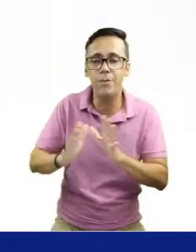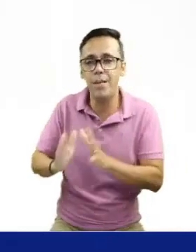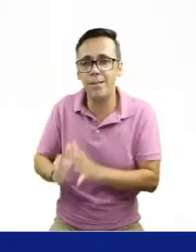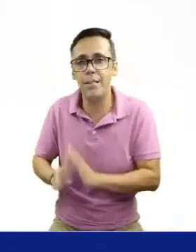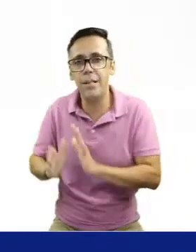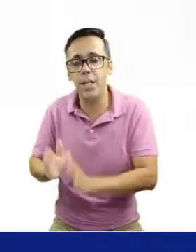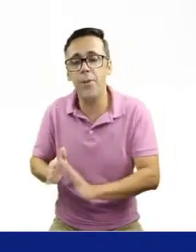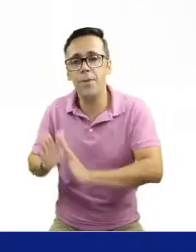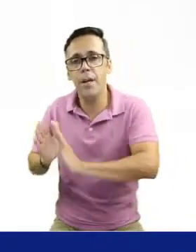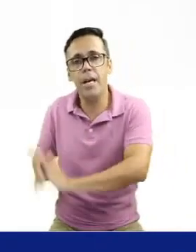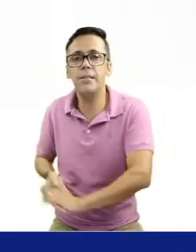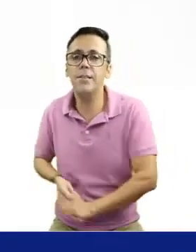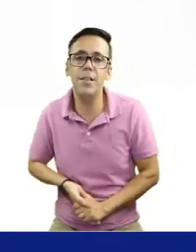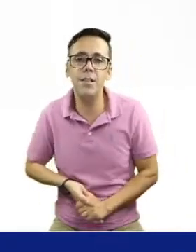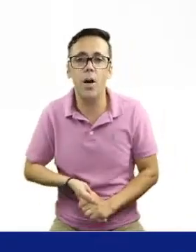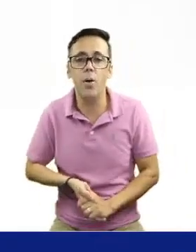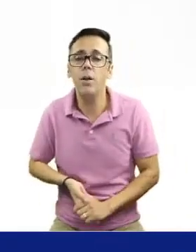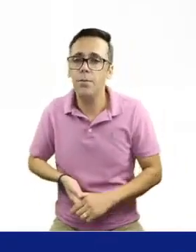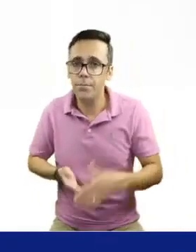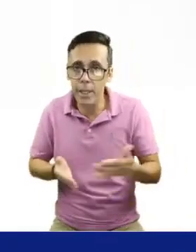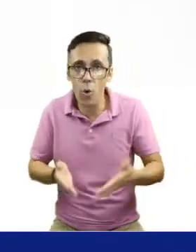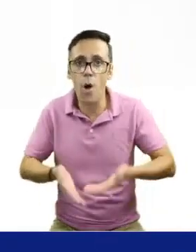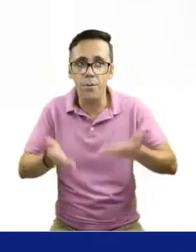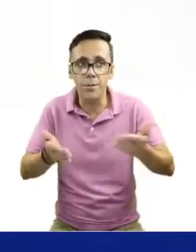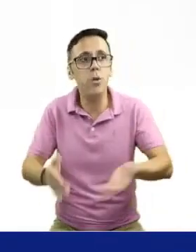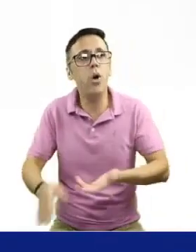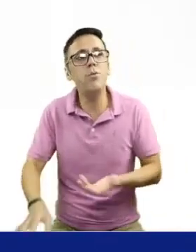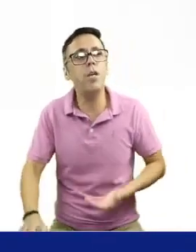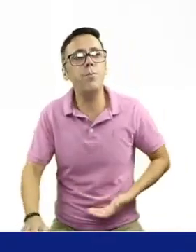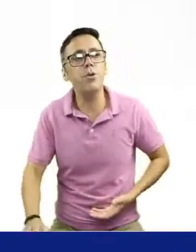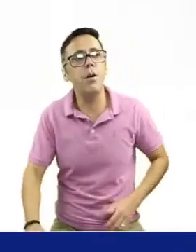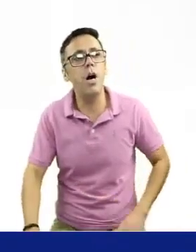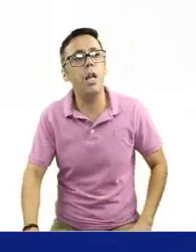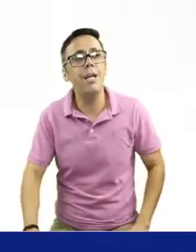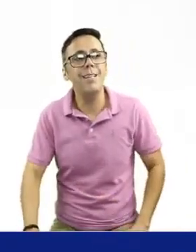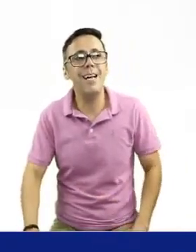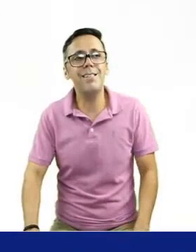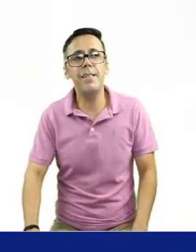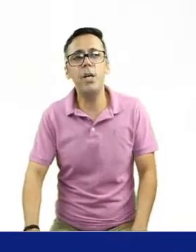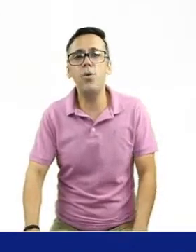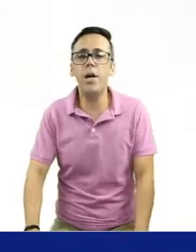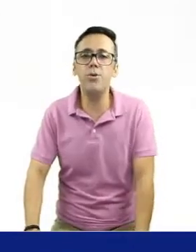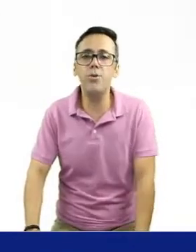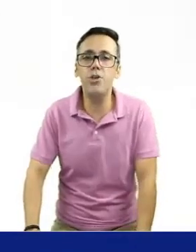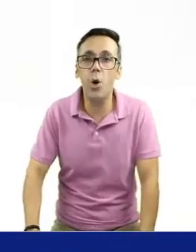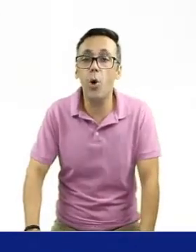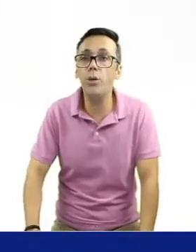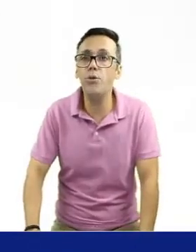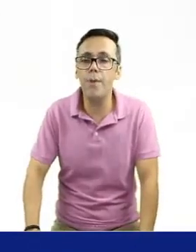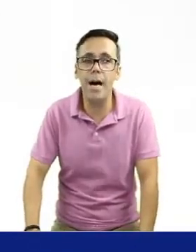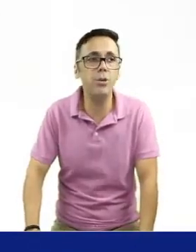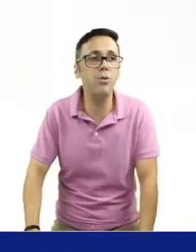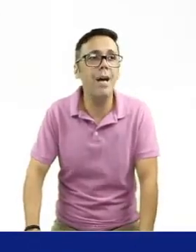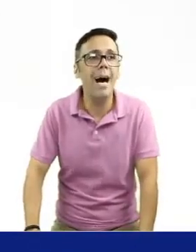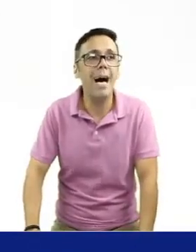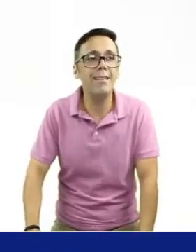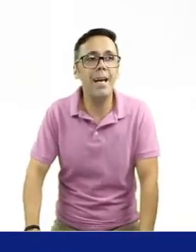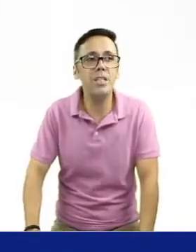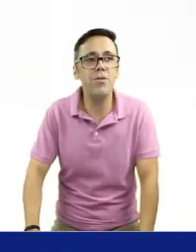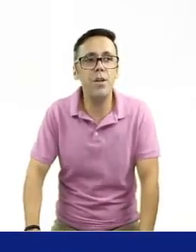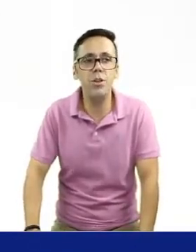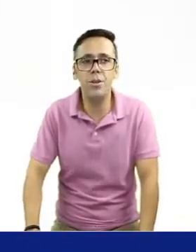setentão para fazer aí essa inscrição Tem como Tem como sim pensa hora da Zero Hora do dia oito de